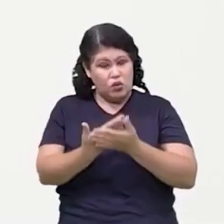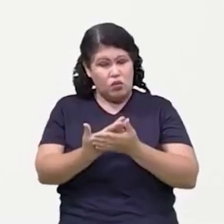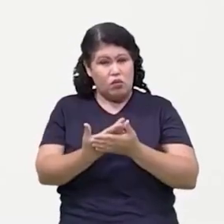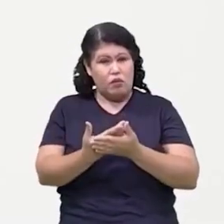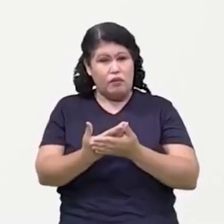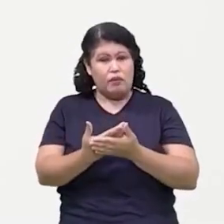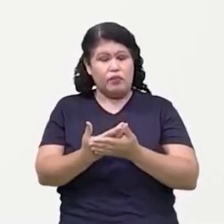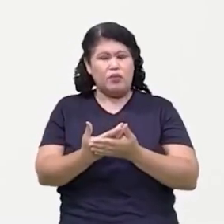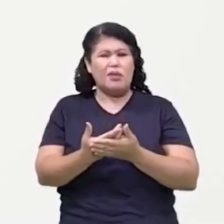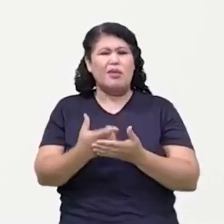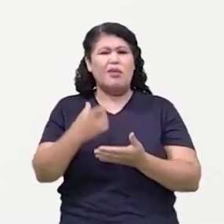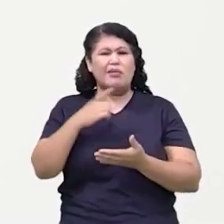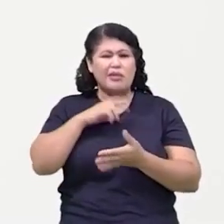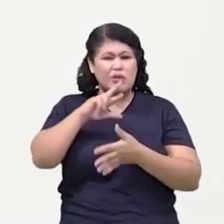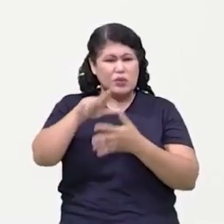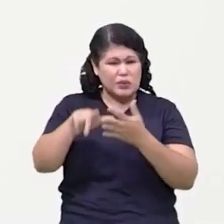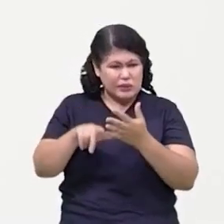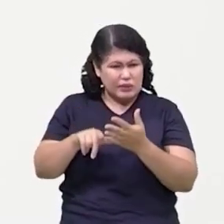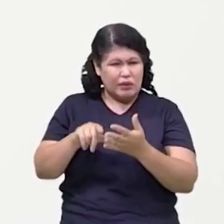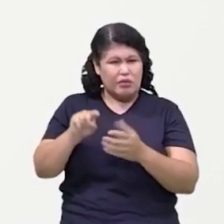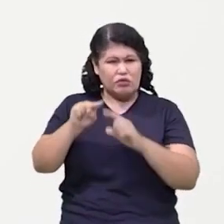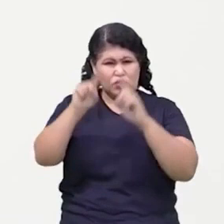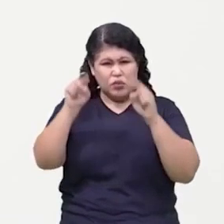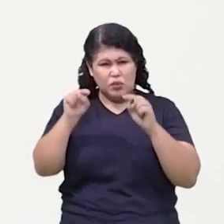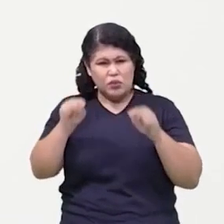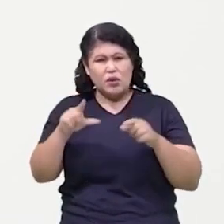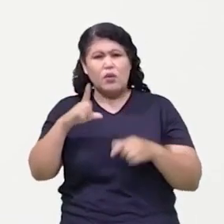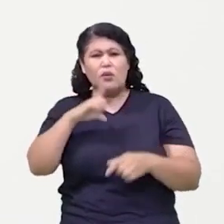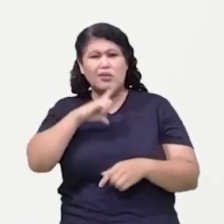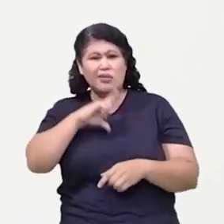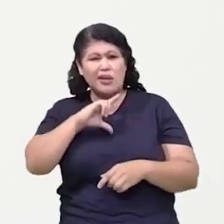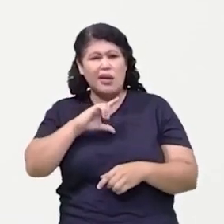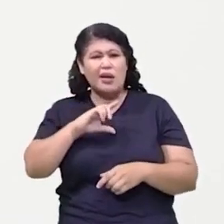sinais de pontuação, existe aqueles cujo emprego